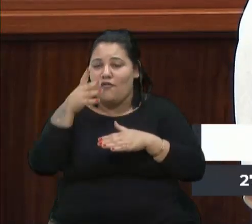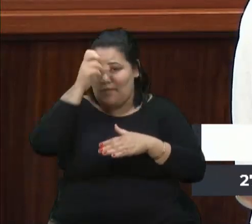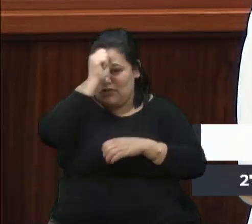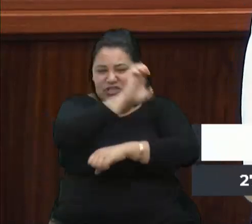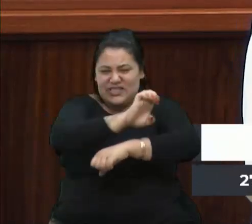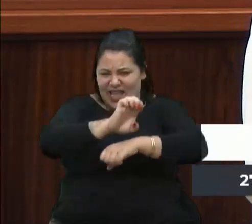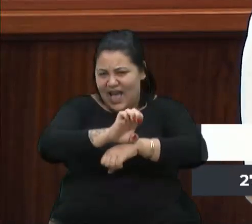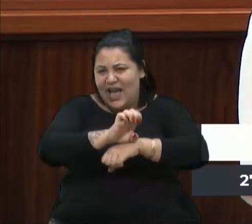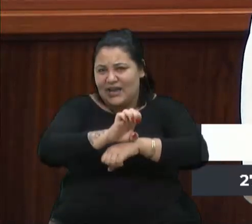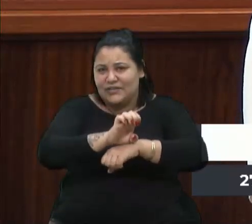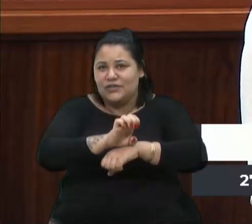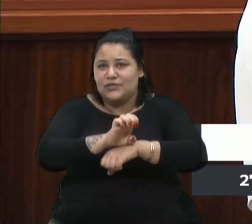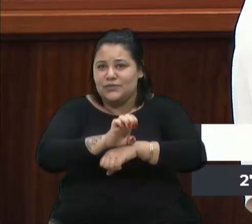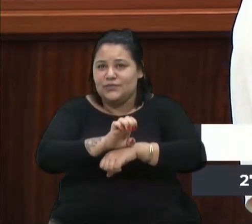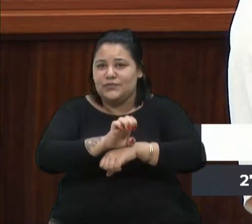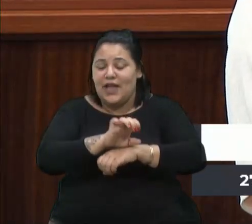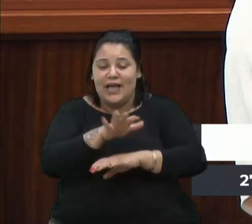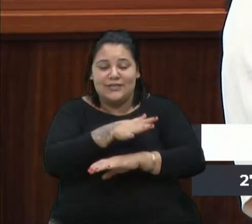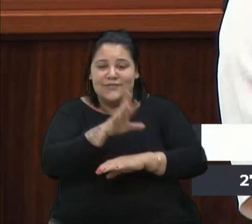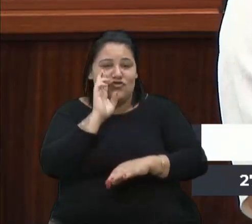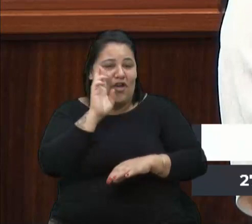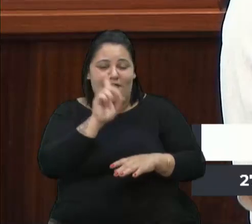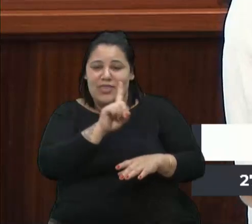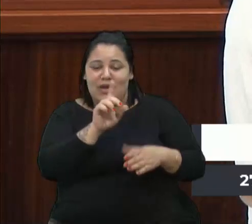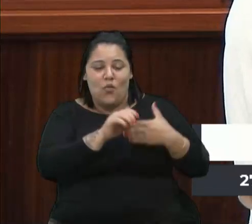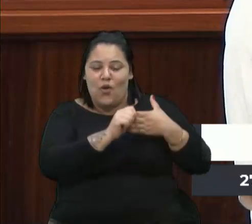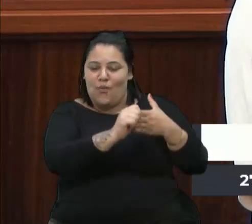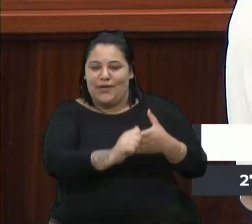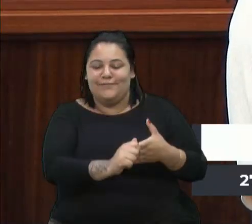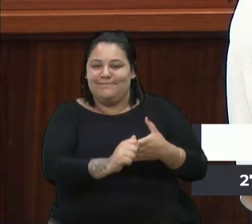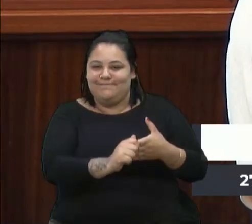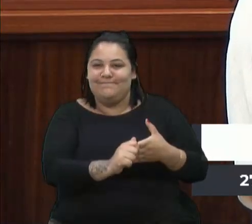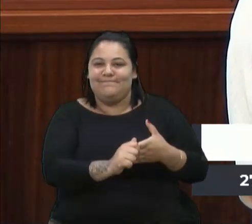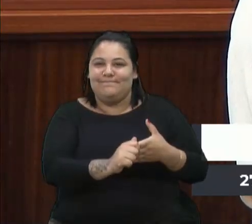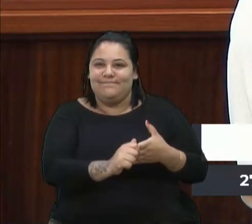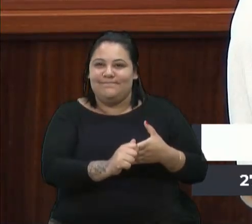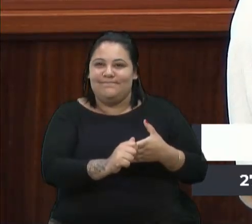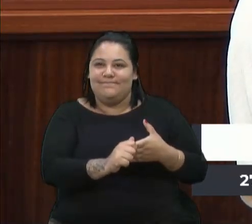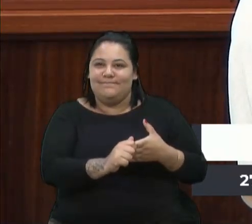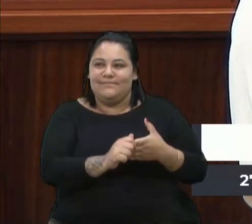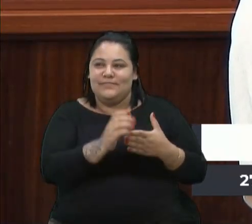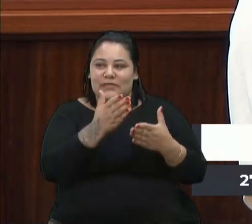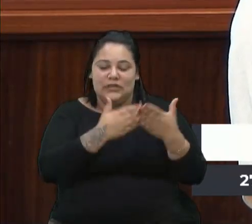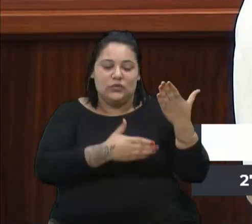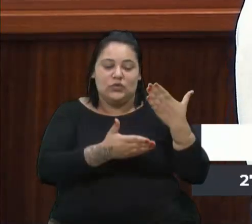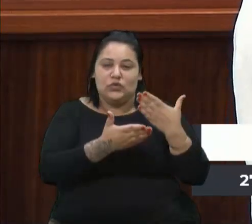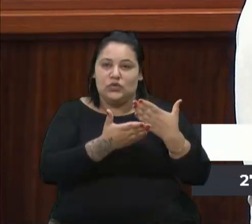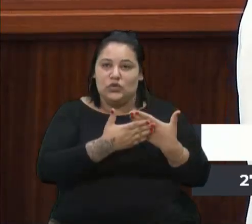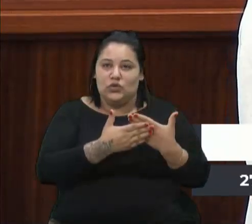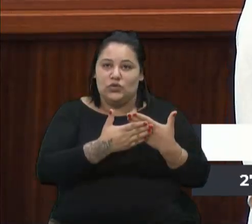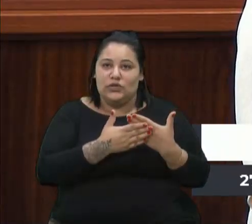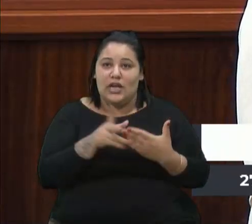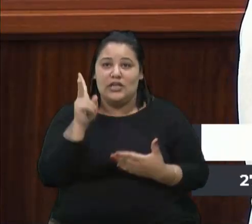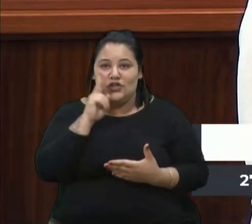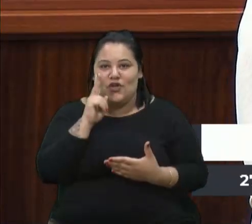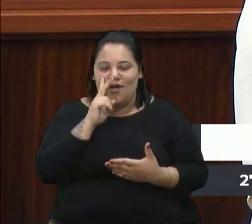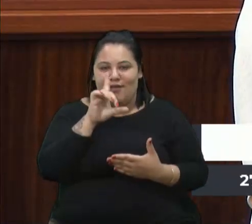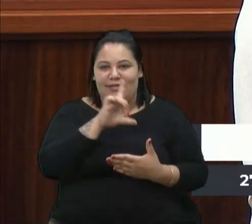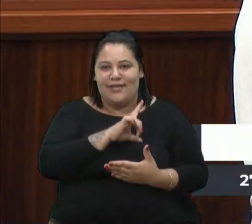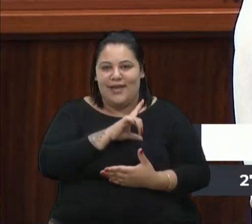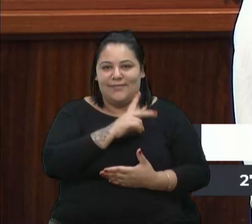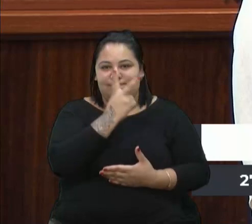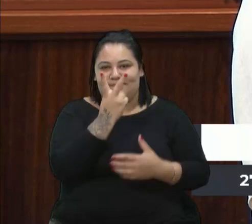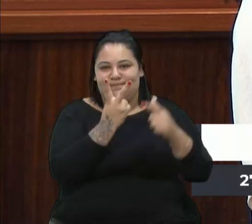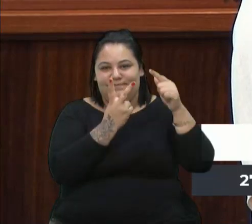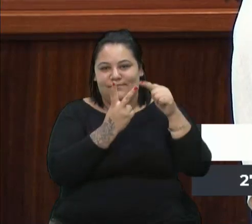aprendiz, muitas vezes desassistidos. Então, toda história ela tem dois lados.